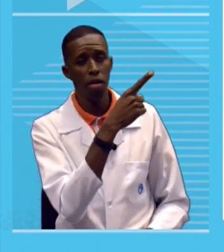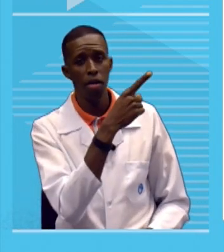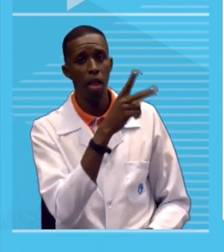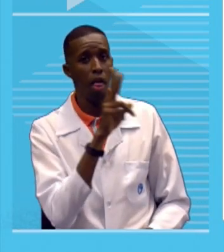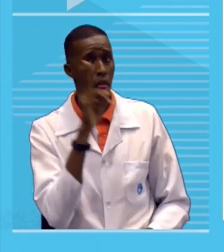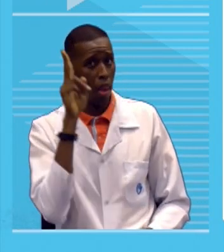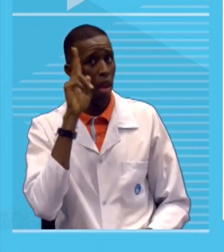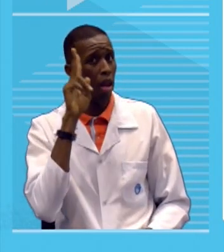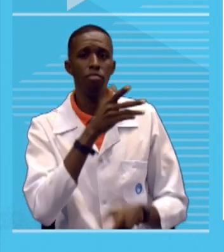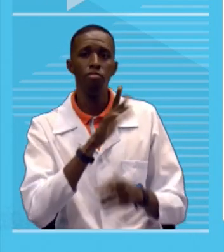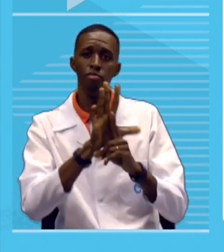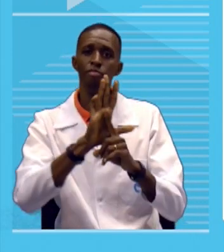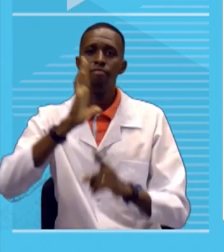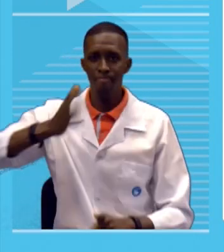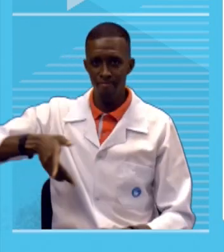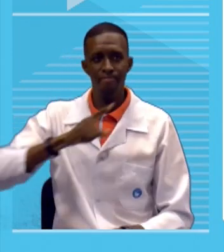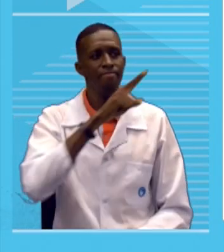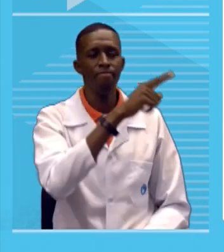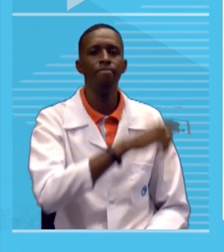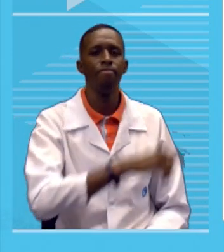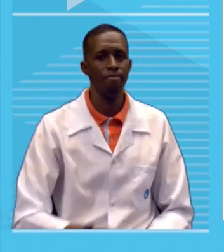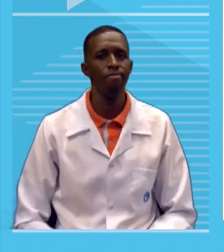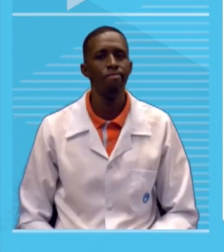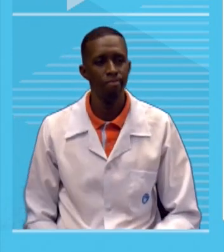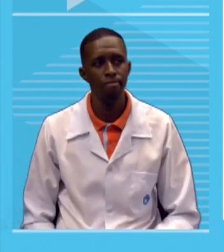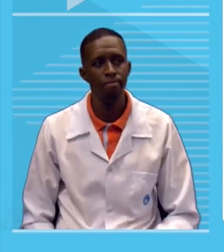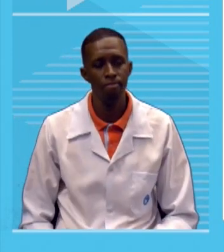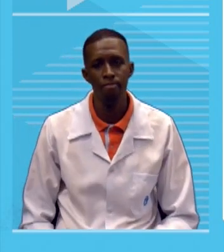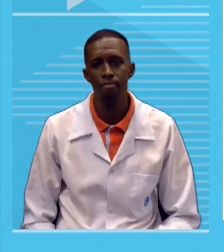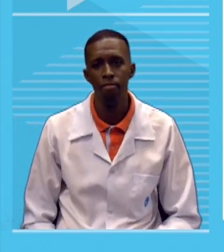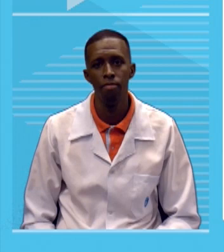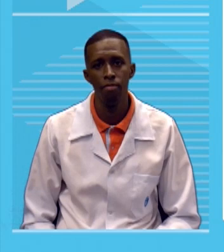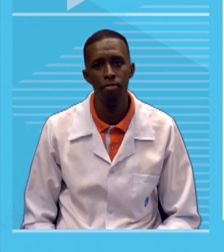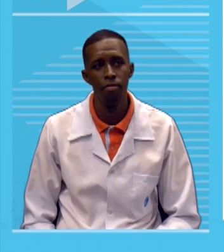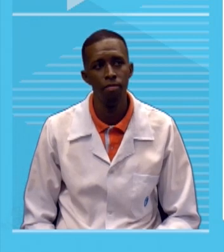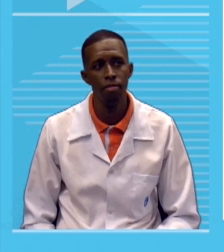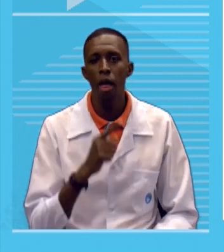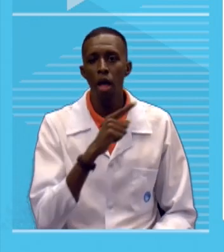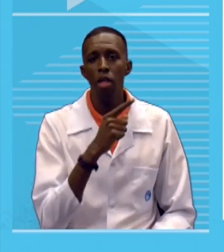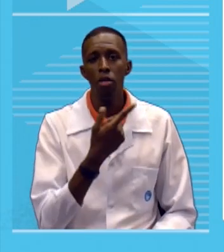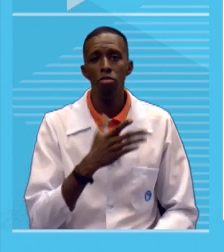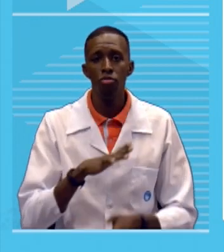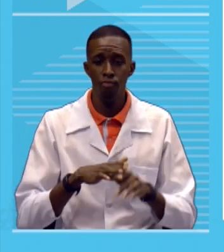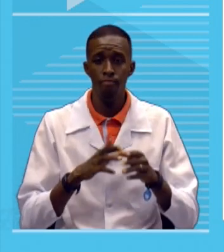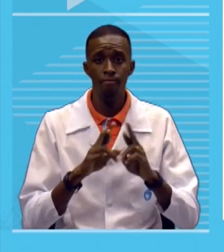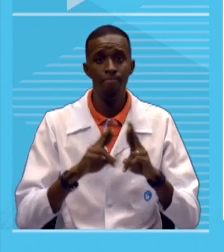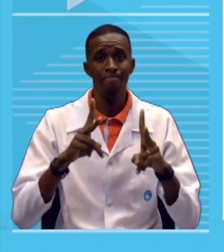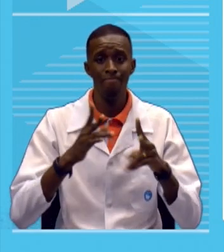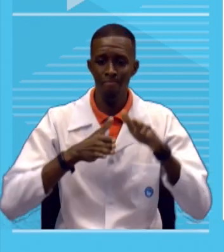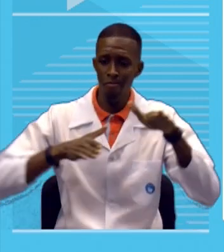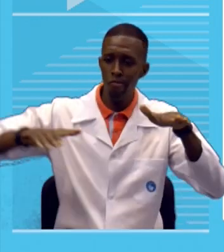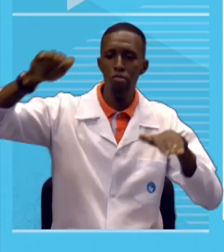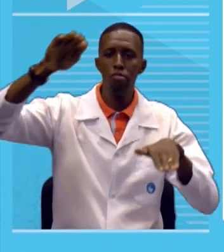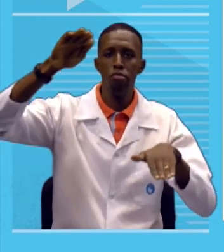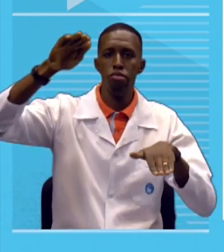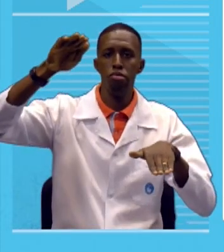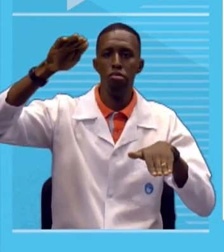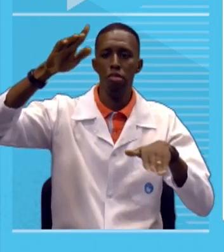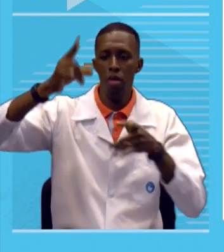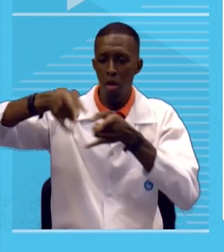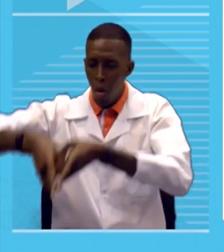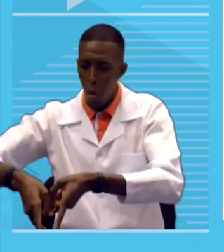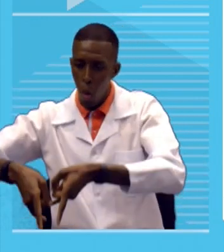de fato ela é uma boa referência para a gente poder compreender um pouco dessas desigualdades dentro do meio urbano no